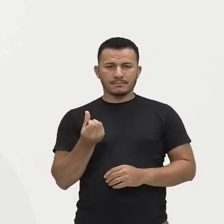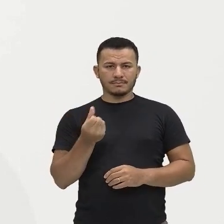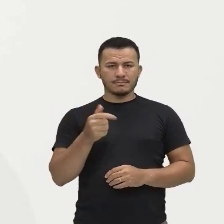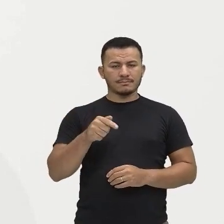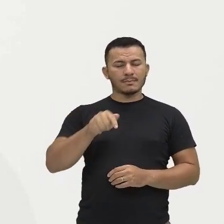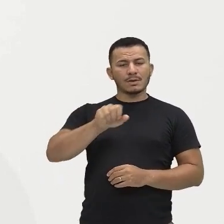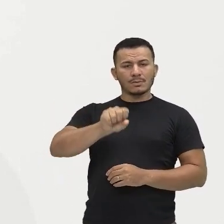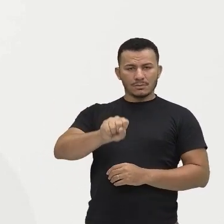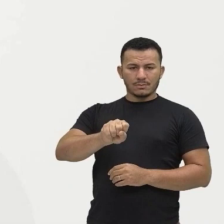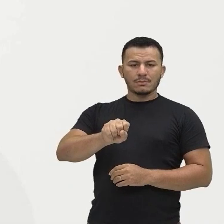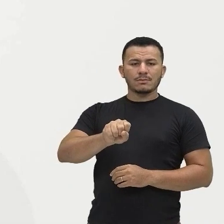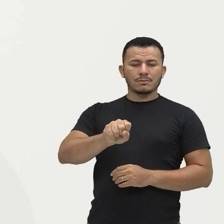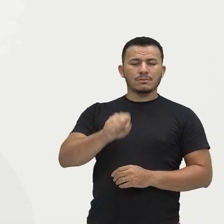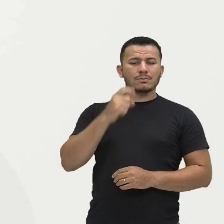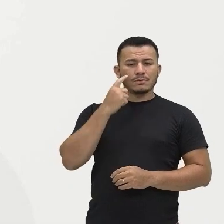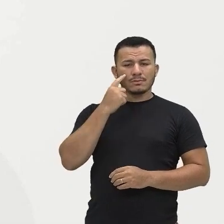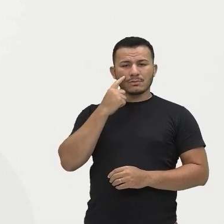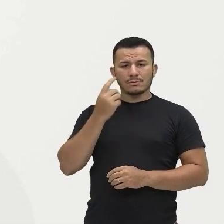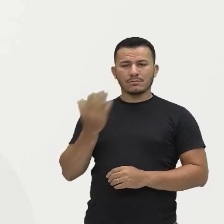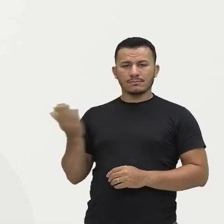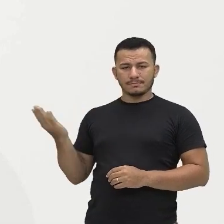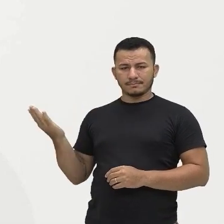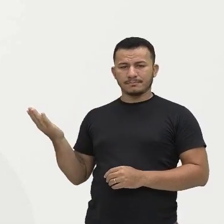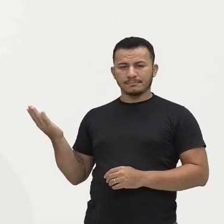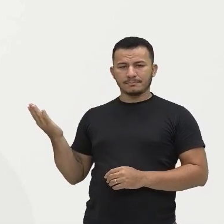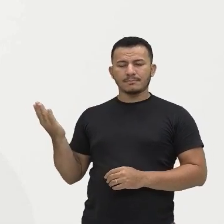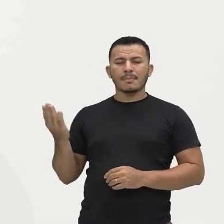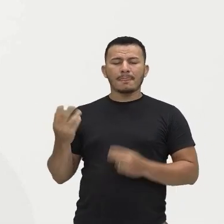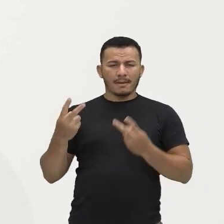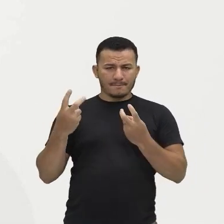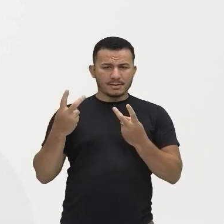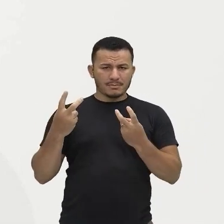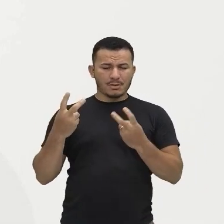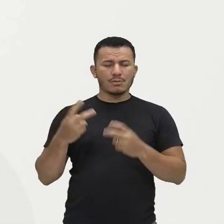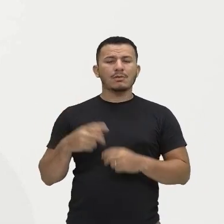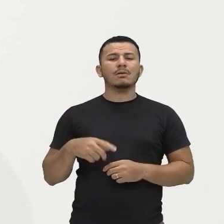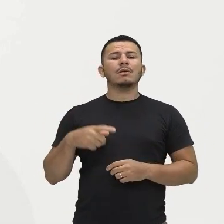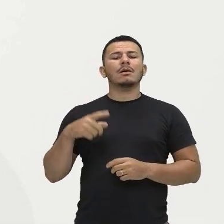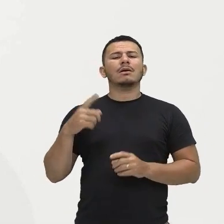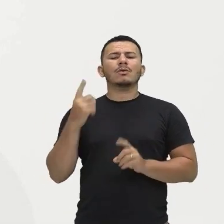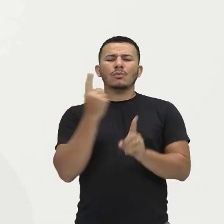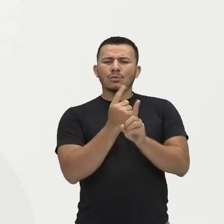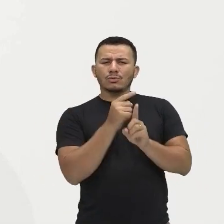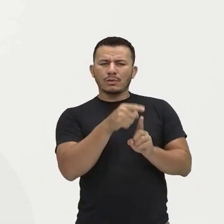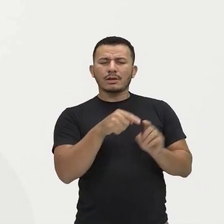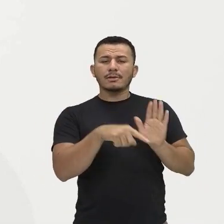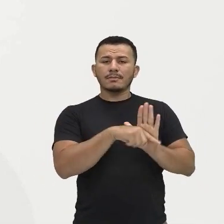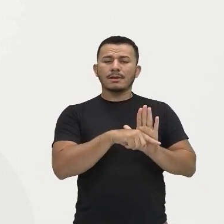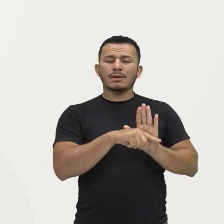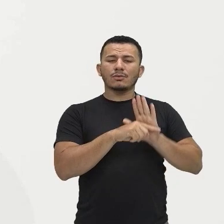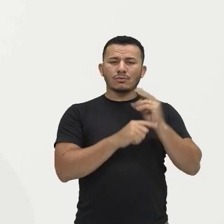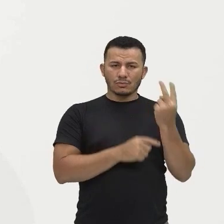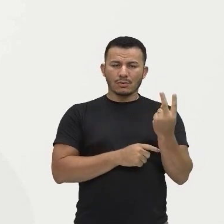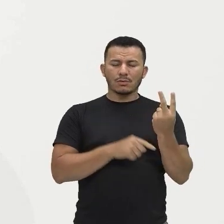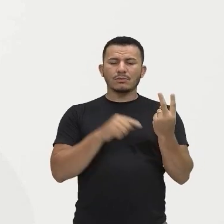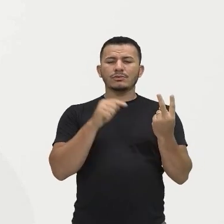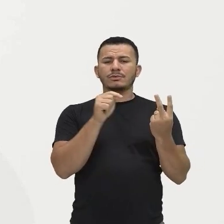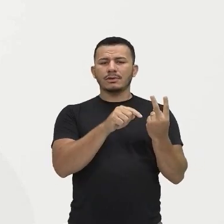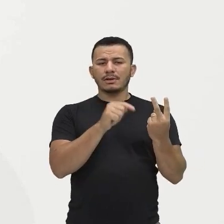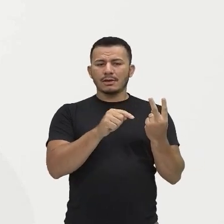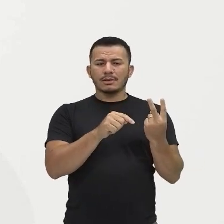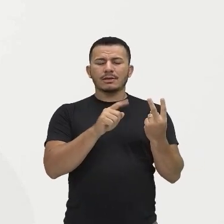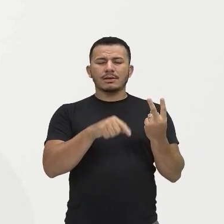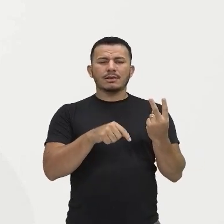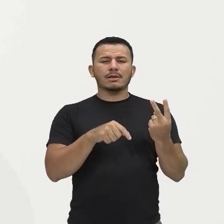7, 8. Olha a indicação, sempre essa indicação. Você vai lá. Chegou aonde? Chegou em menos 2, que é